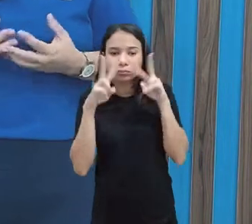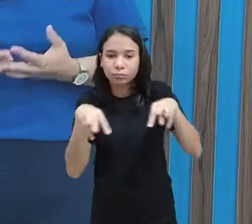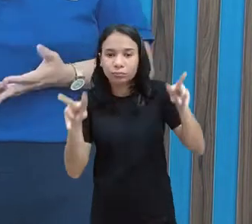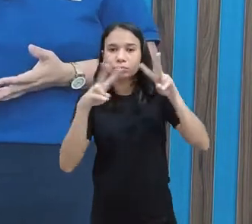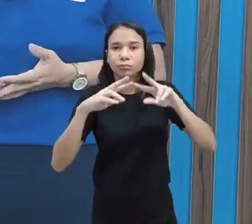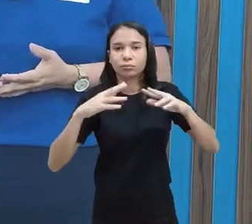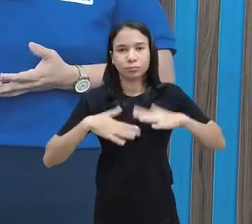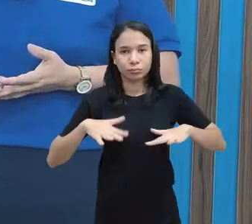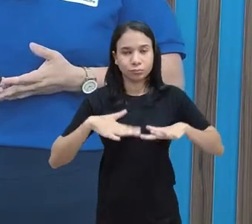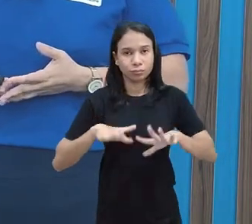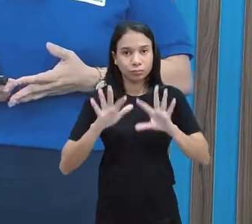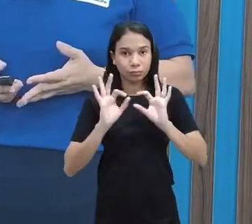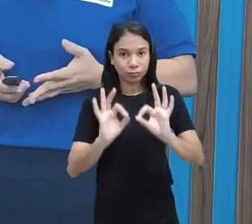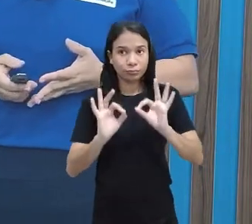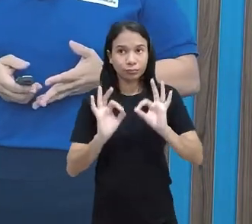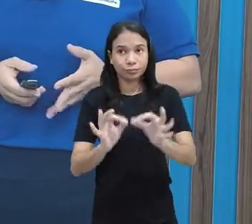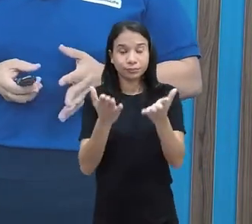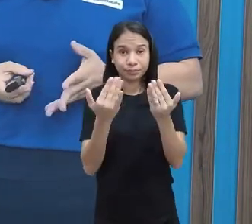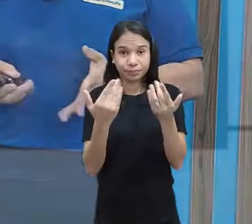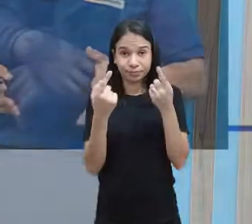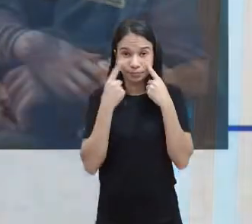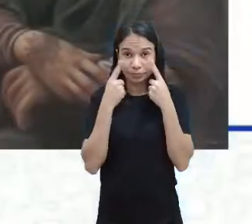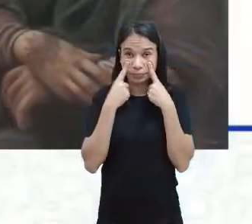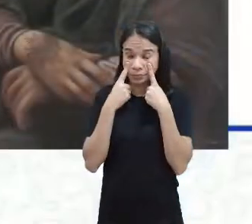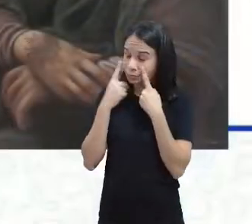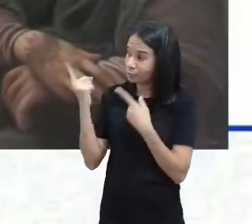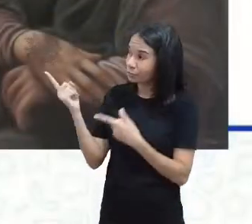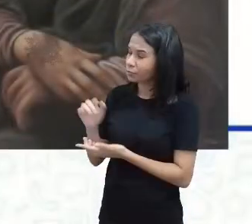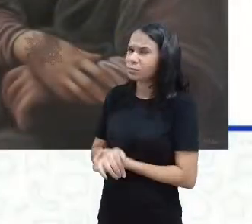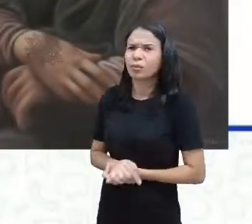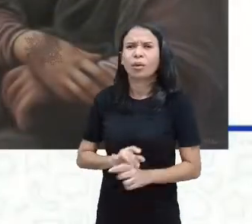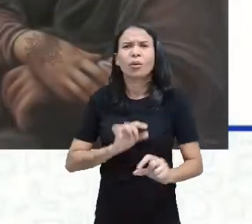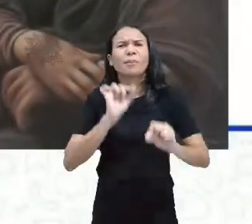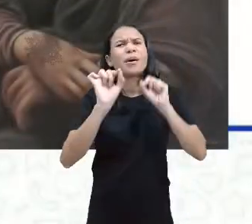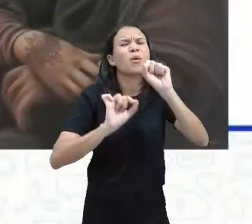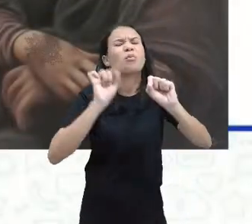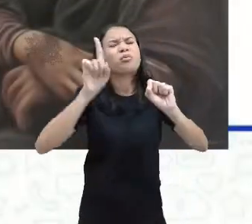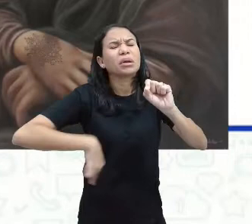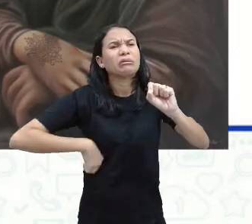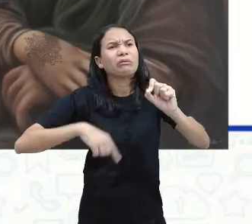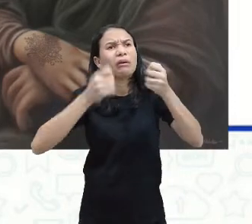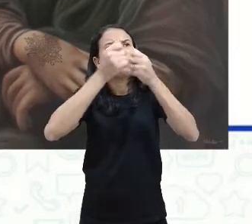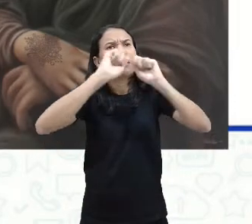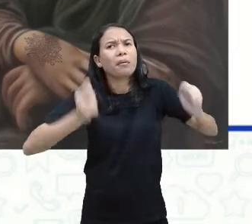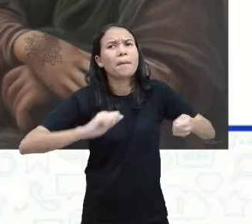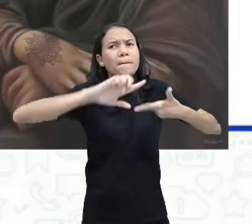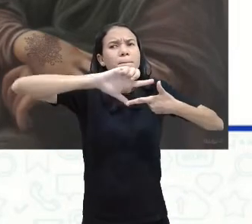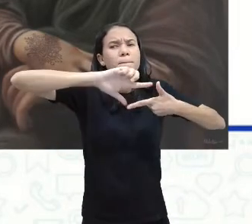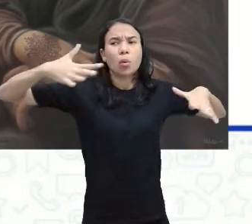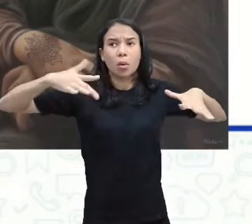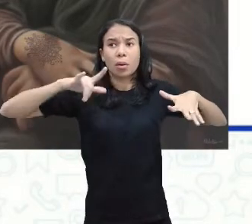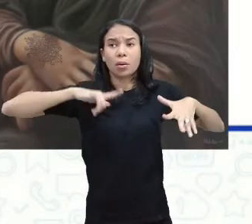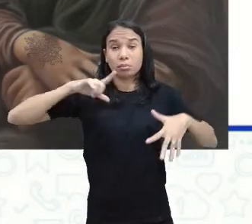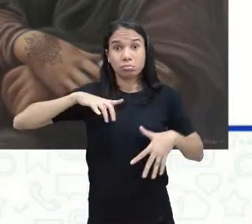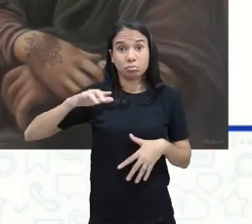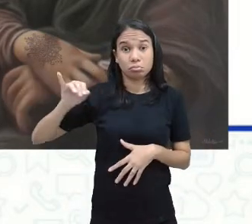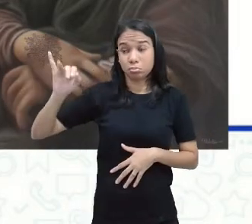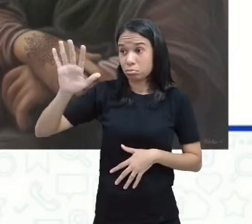mais cuidadoso. Vamos lá. E aí, o que é arte moderna? Botei aí duas